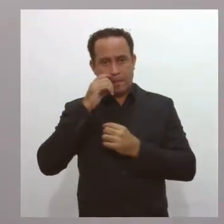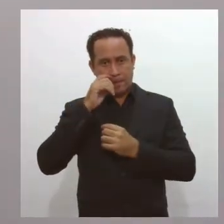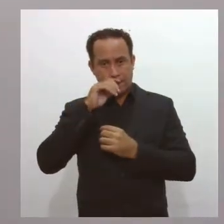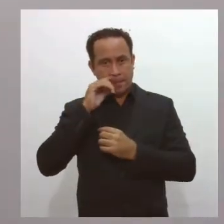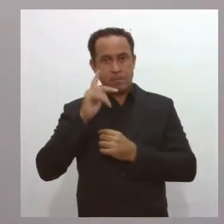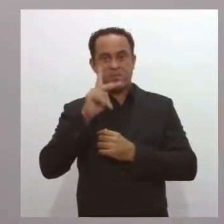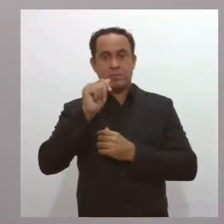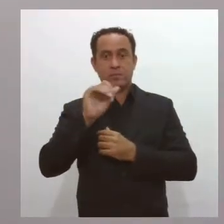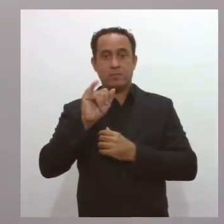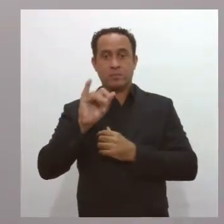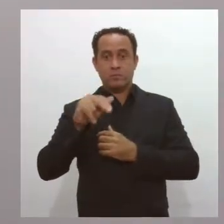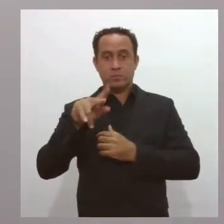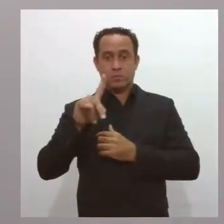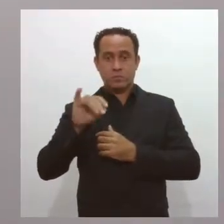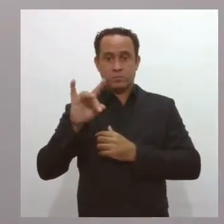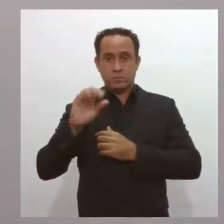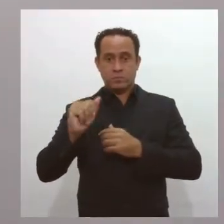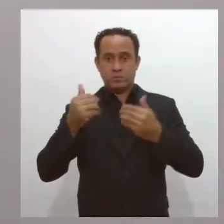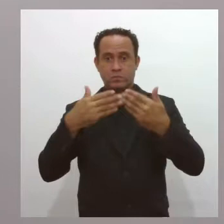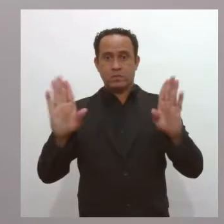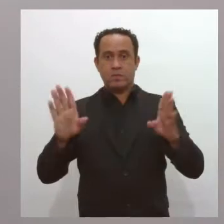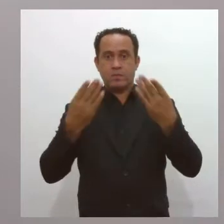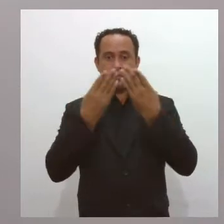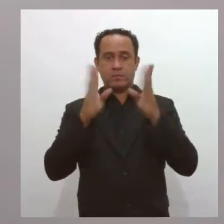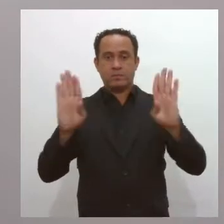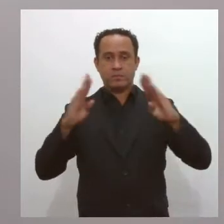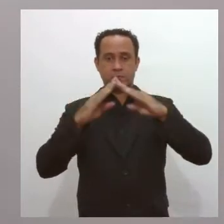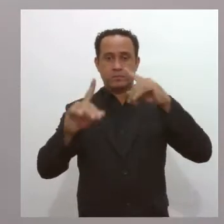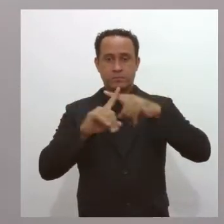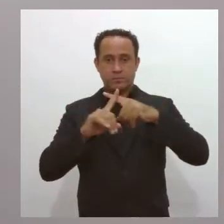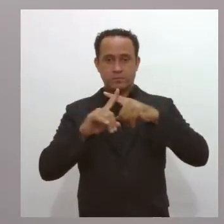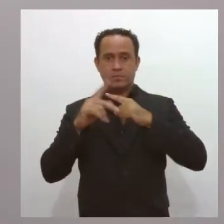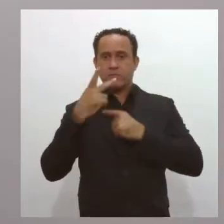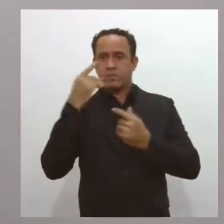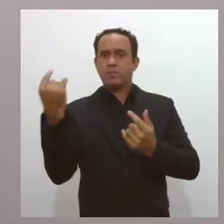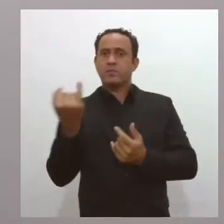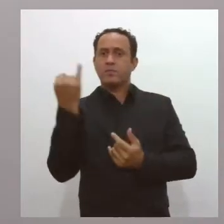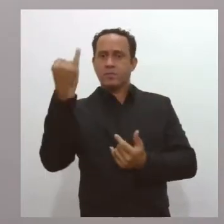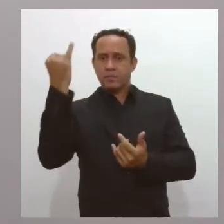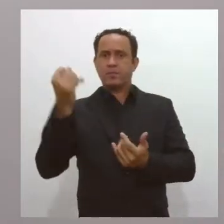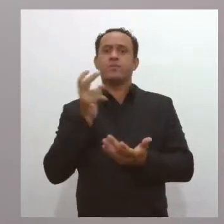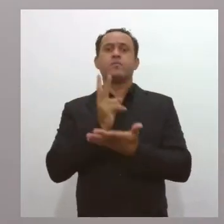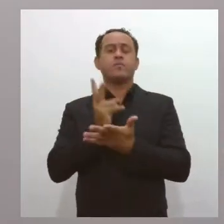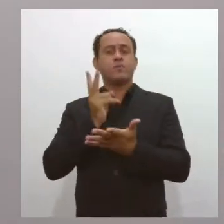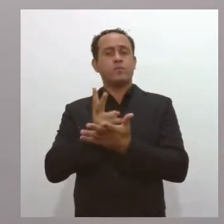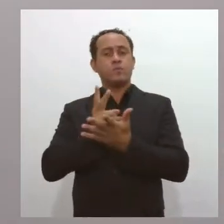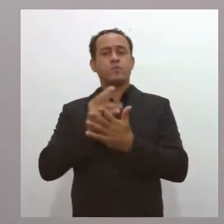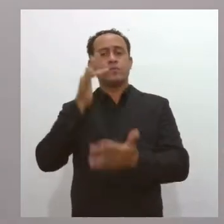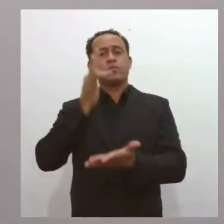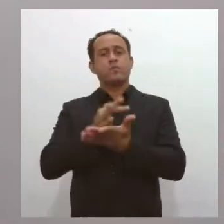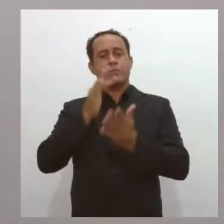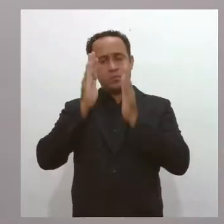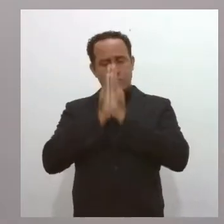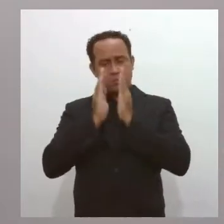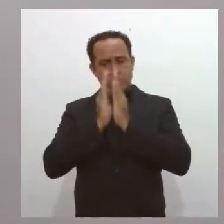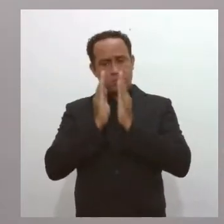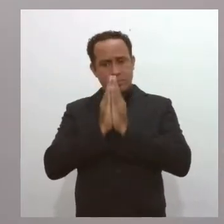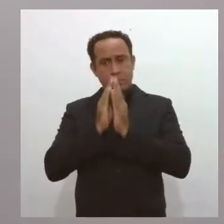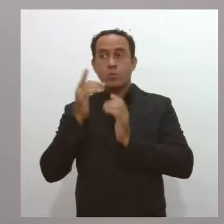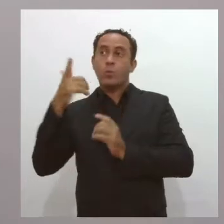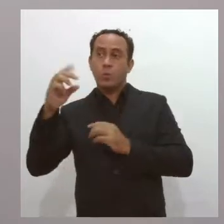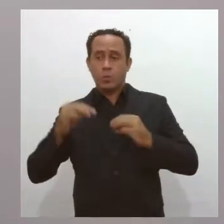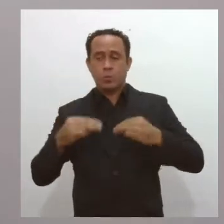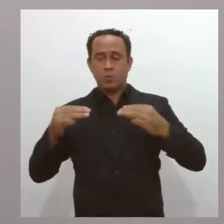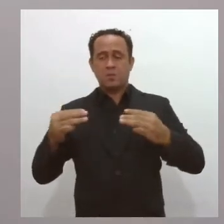de uma liminar, abriu todas as igrejas, dizendo que é um serviço essencial e que devem ser mantidas as atividades religiosas. O ministro Gilmar Mendes pensa